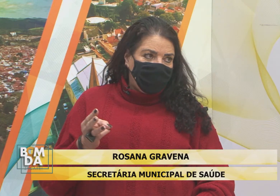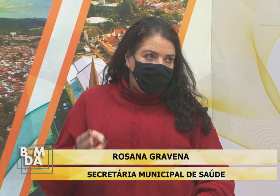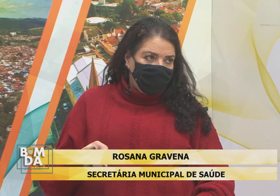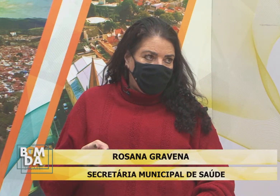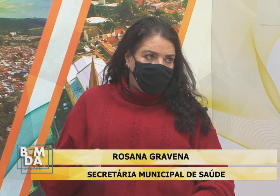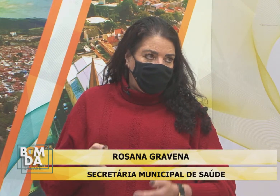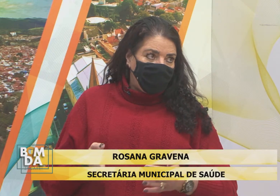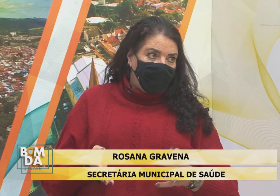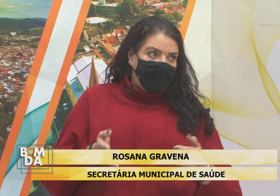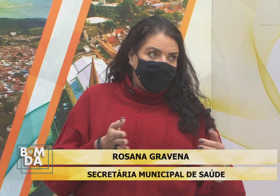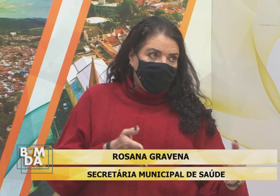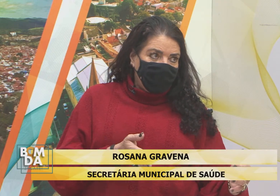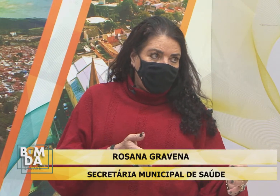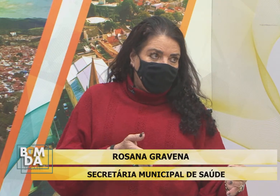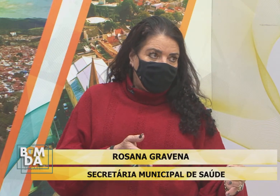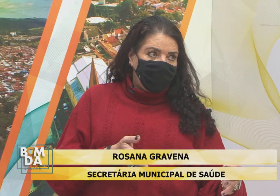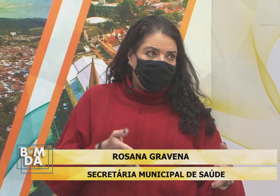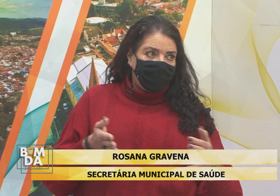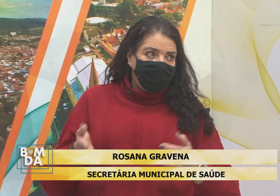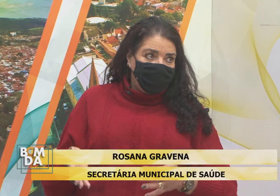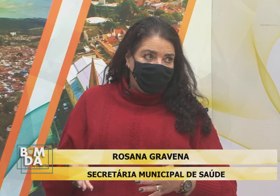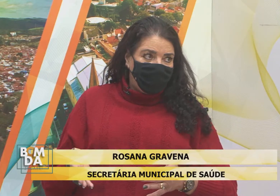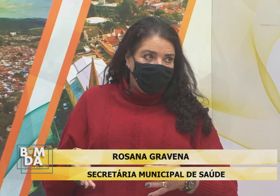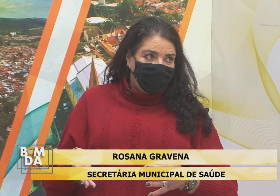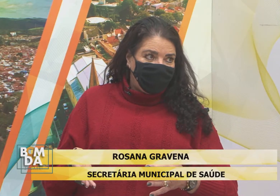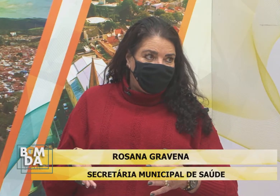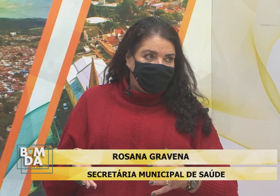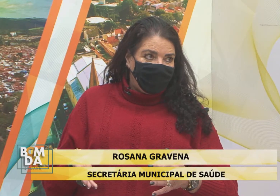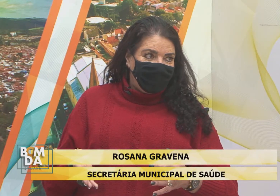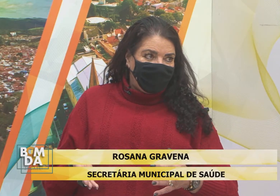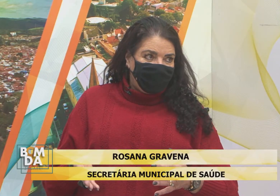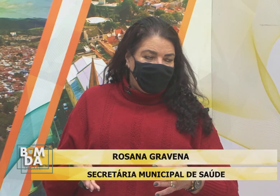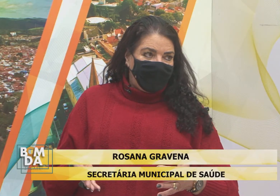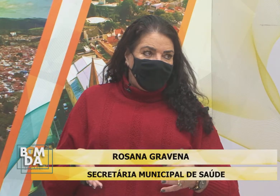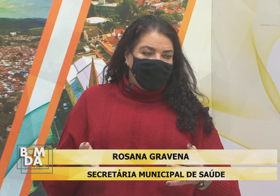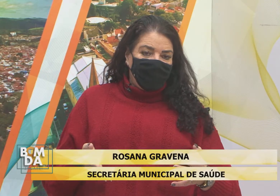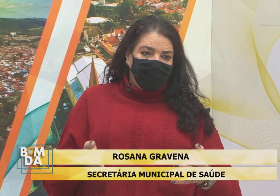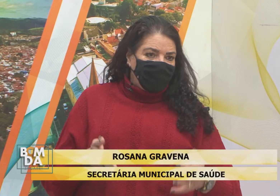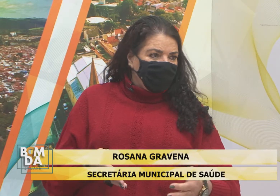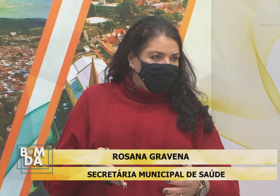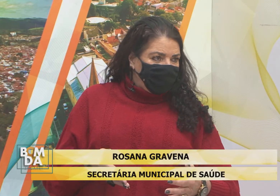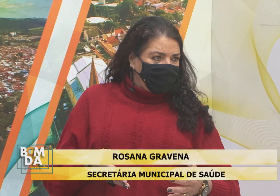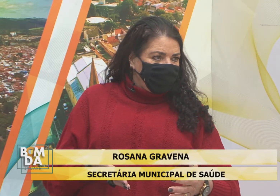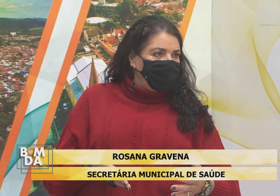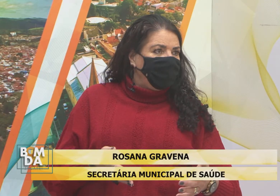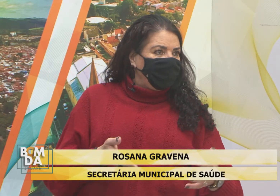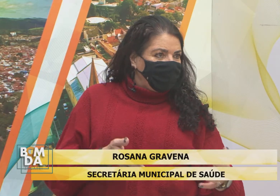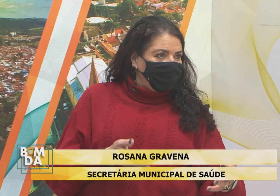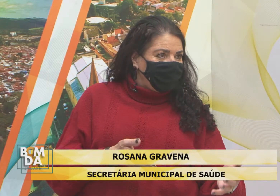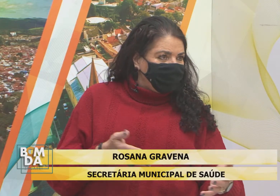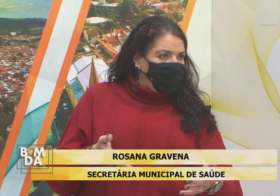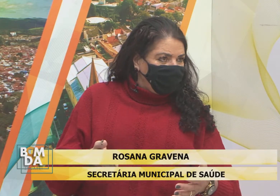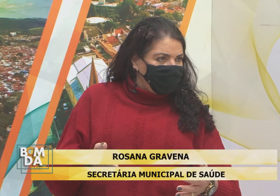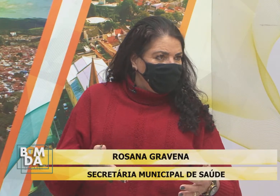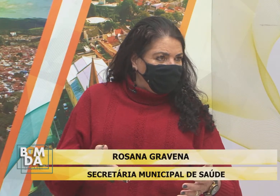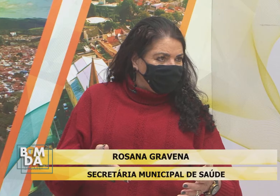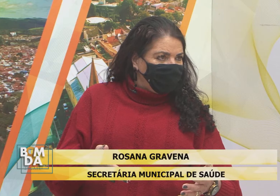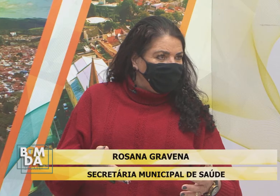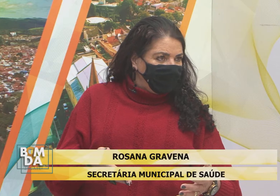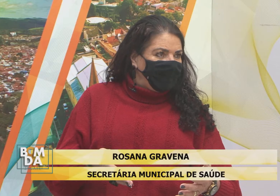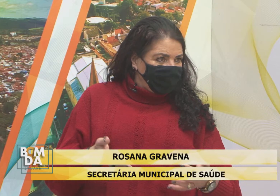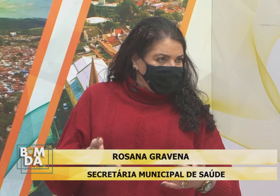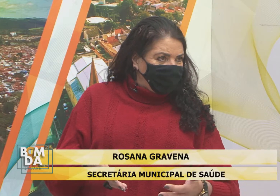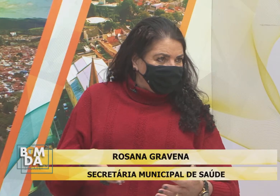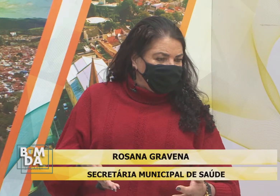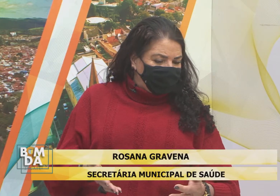já chegamos dias até de 30% das pessoas testadas dando positivo, Né? Então, fizemos certo de antecipar o uso de